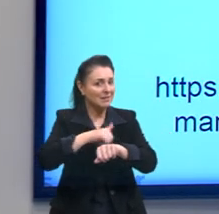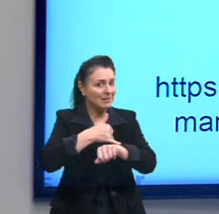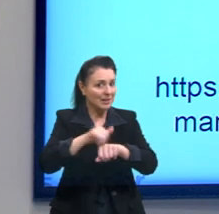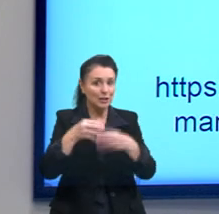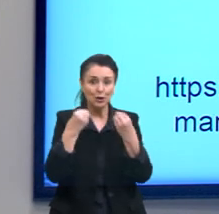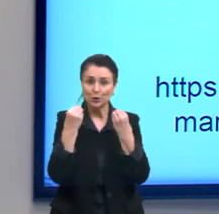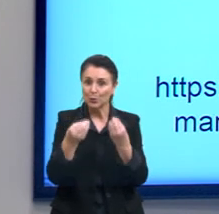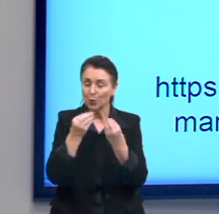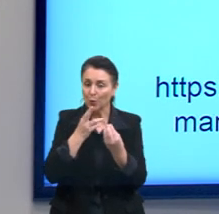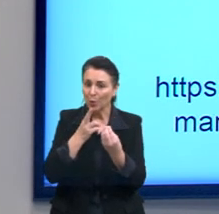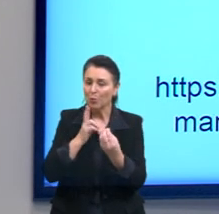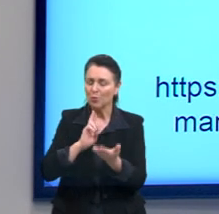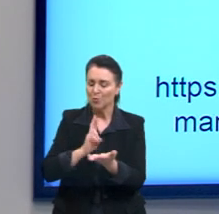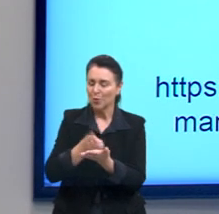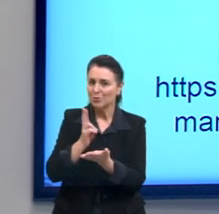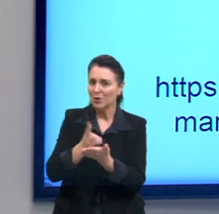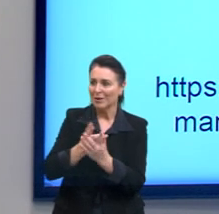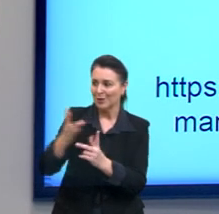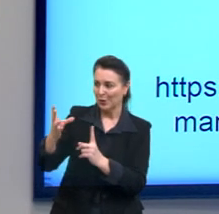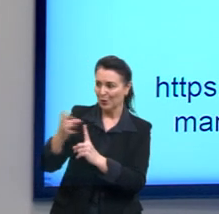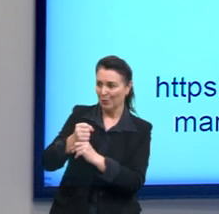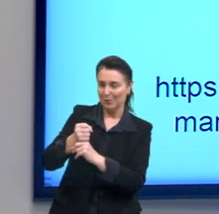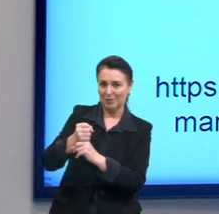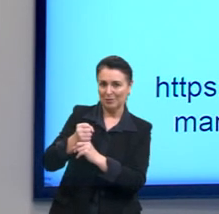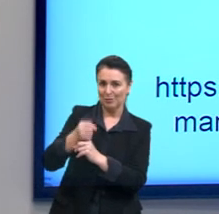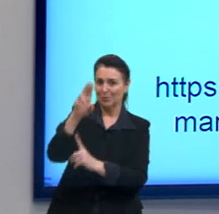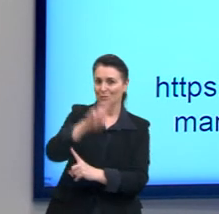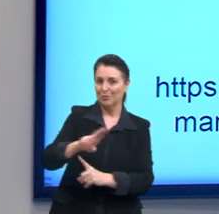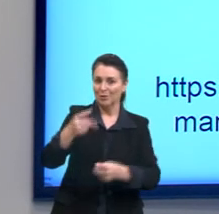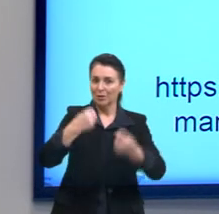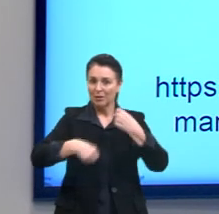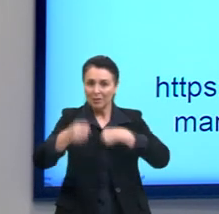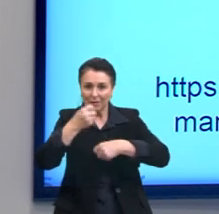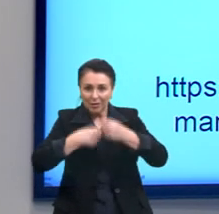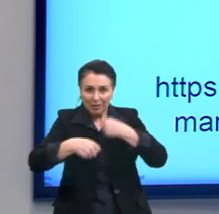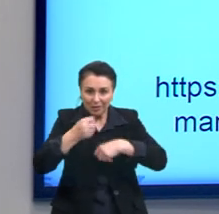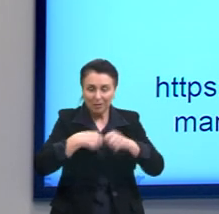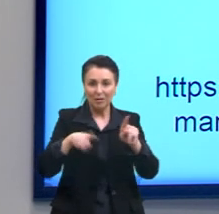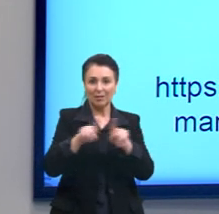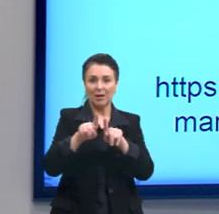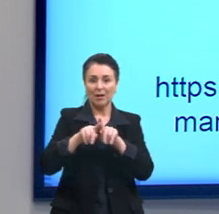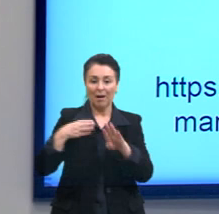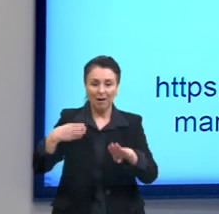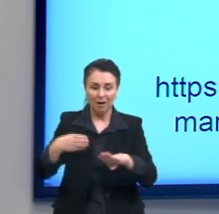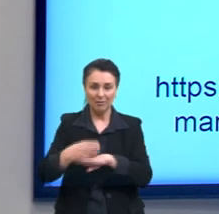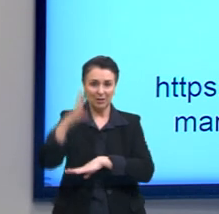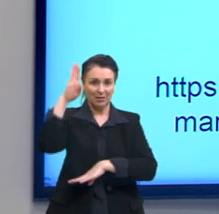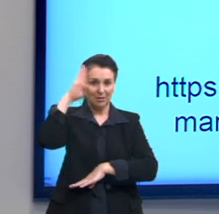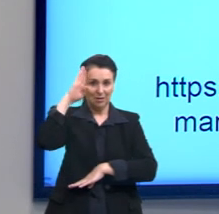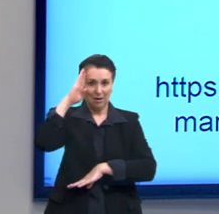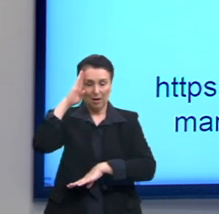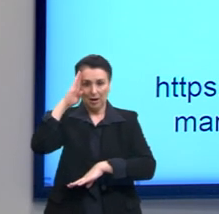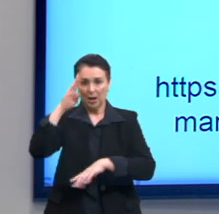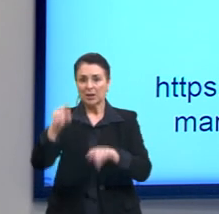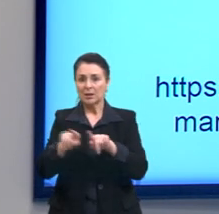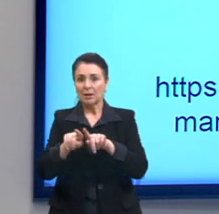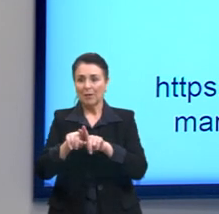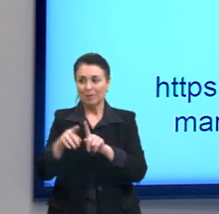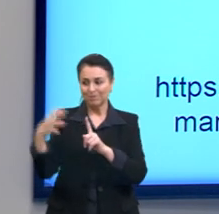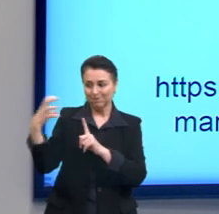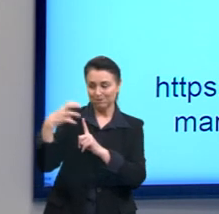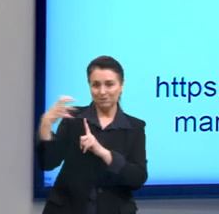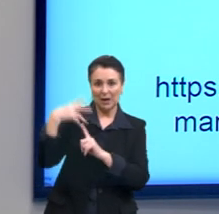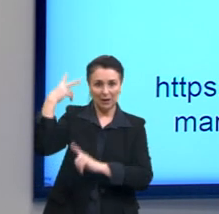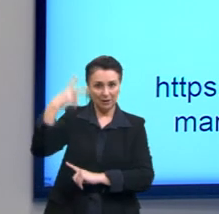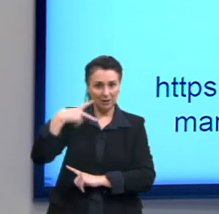esse domínio Imperial que se vai ter economia pela invasão militar pela influência política interna propaganda